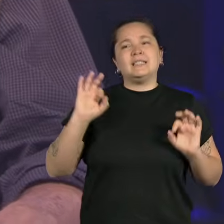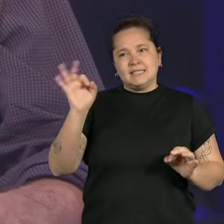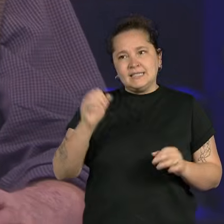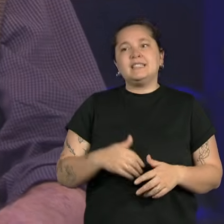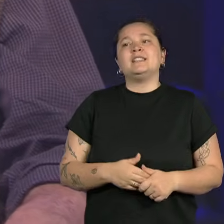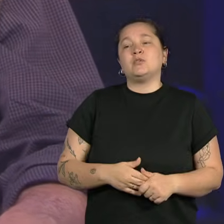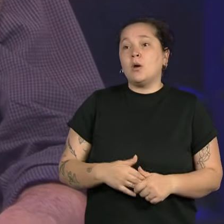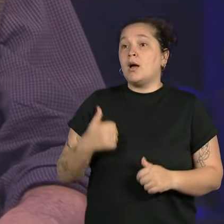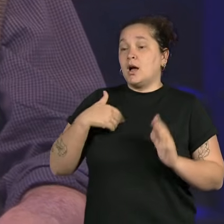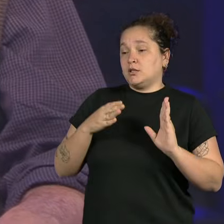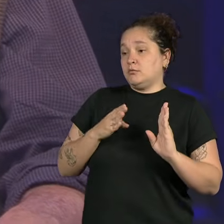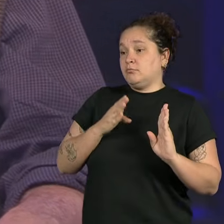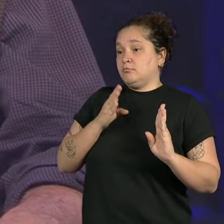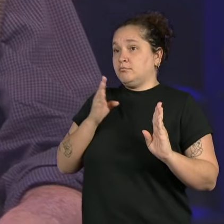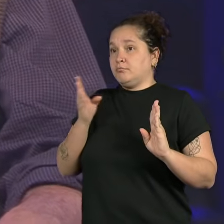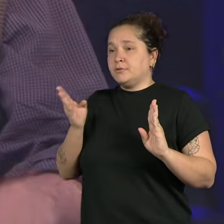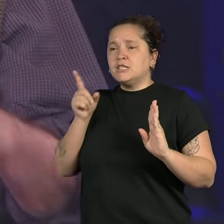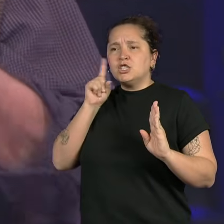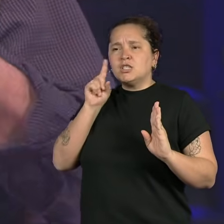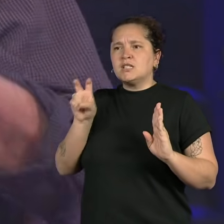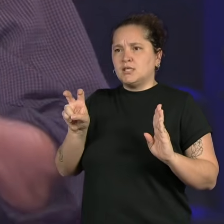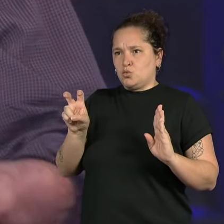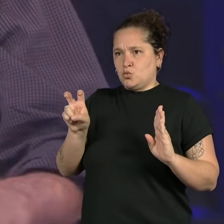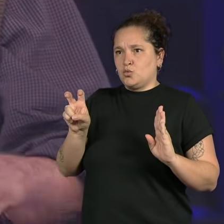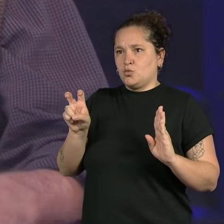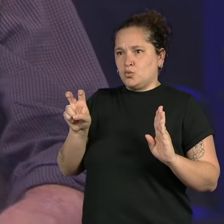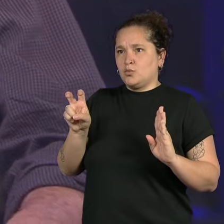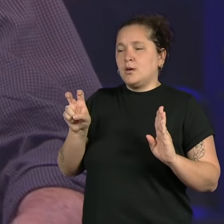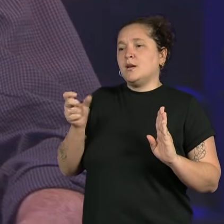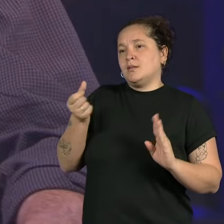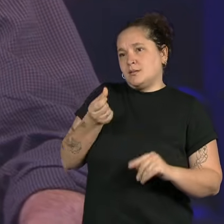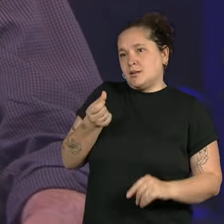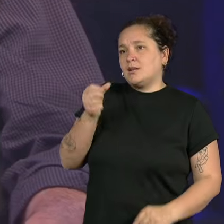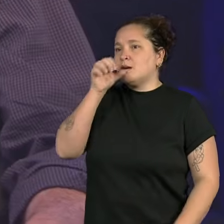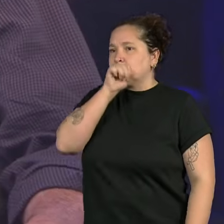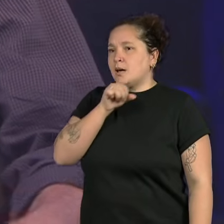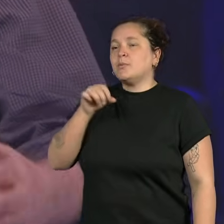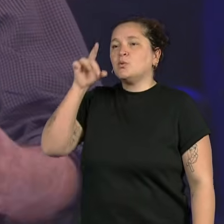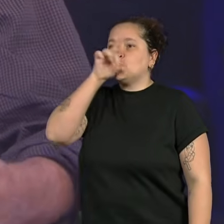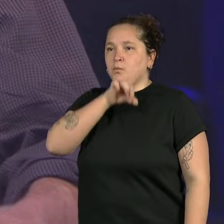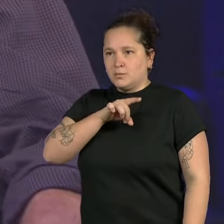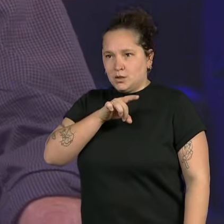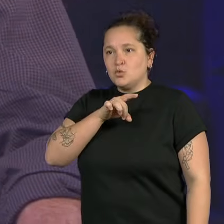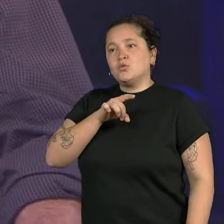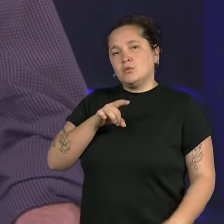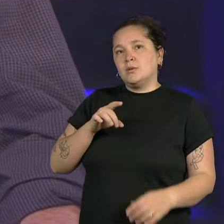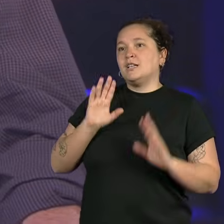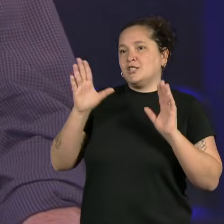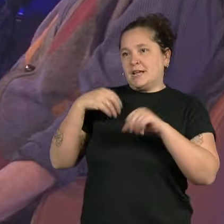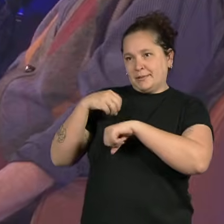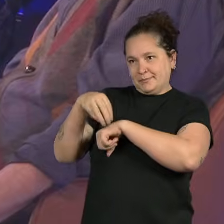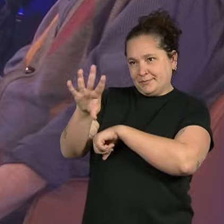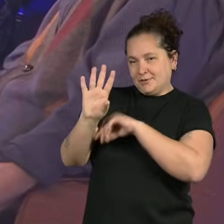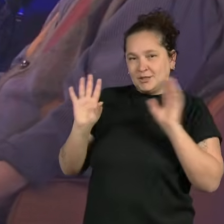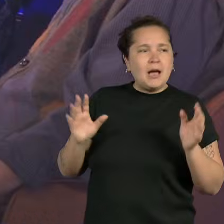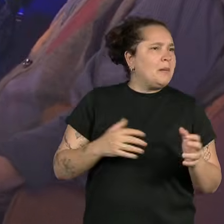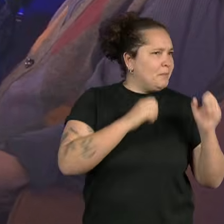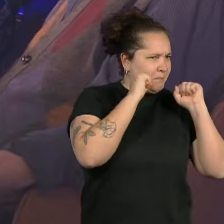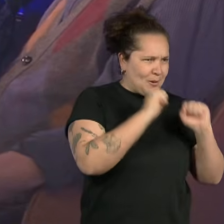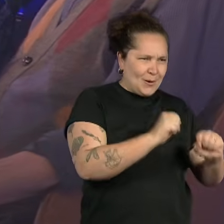Ficamos até o dia 5. Né? Sempre sexta, sábado e domingo. Sexta e sábado, já vou te dando o serviço aqui.